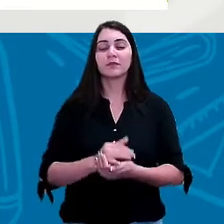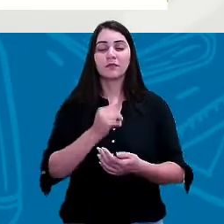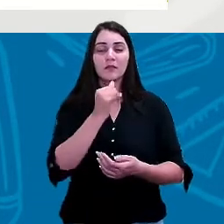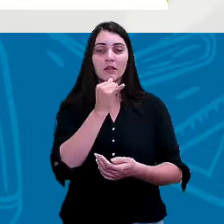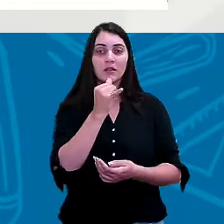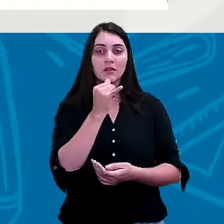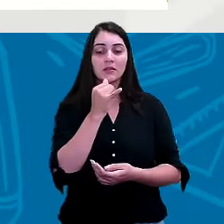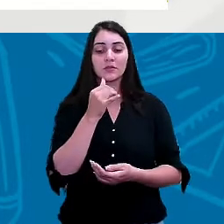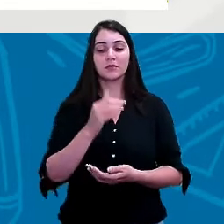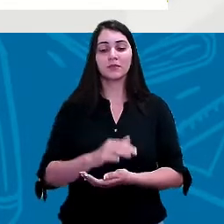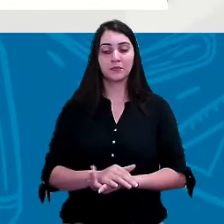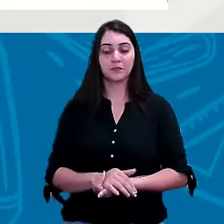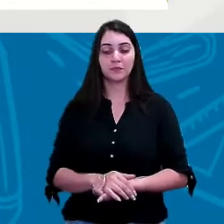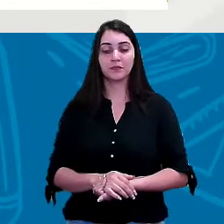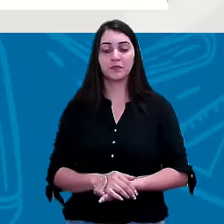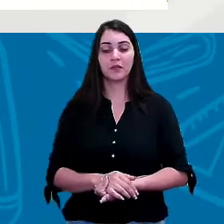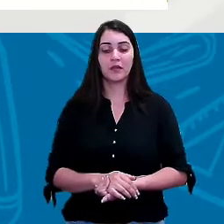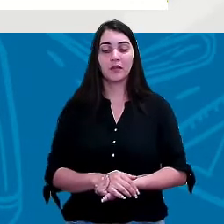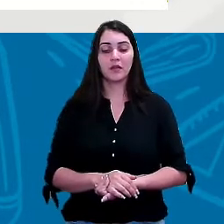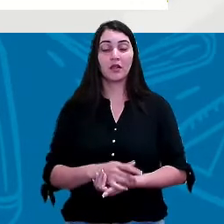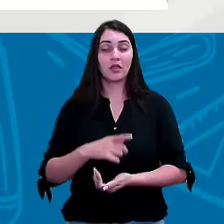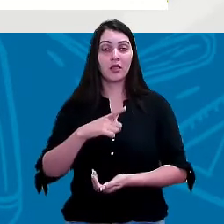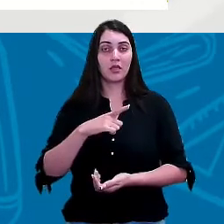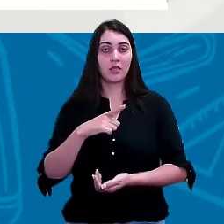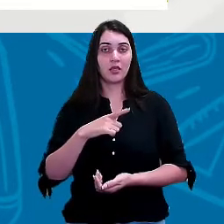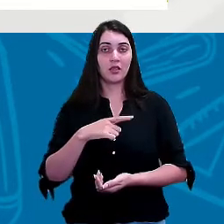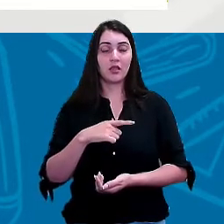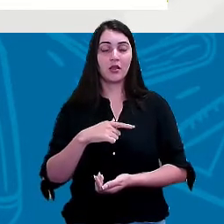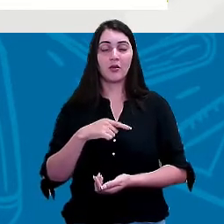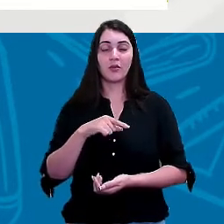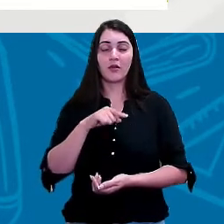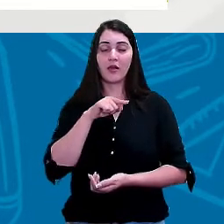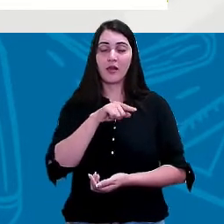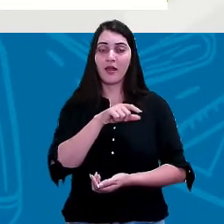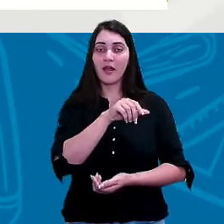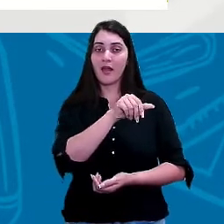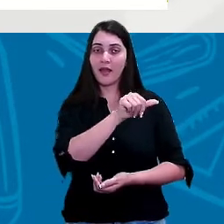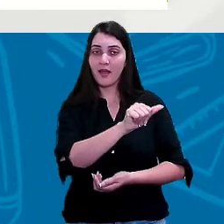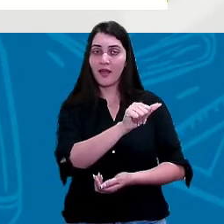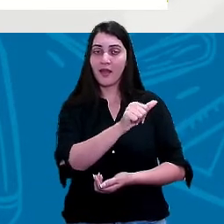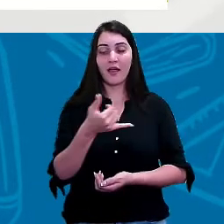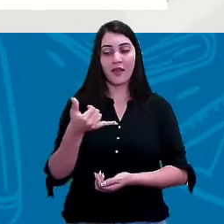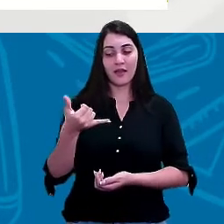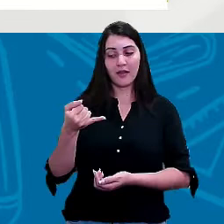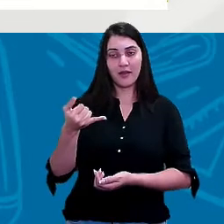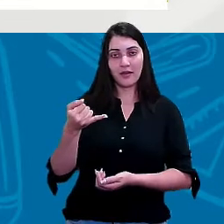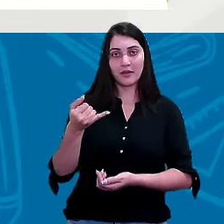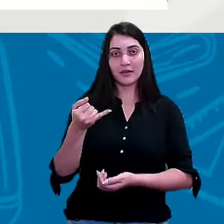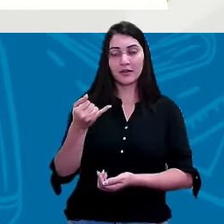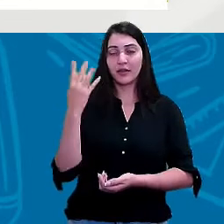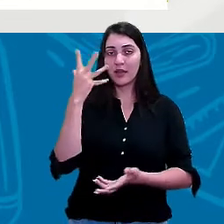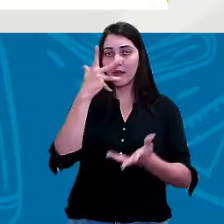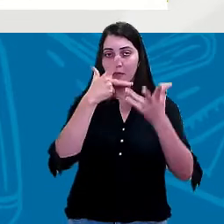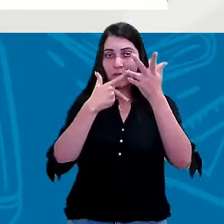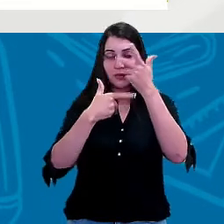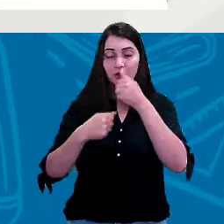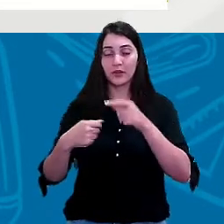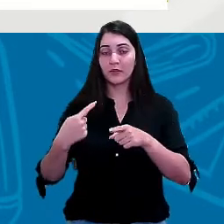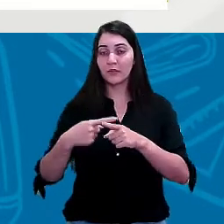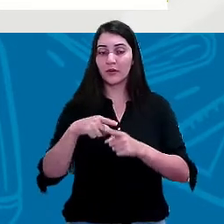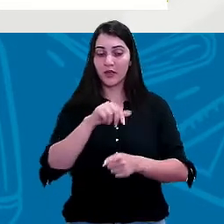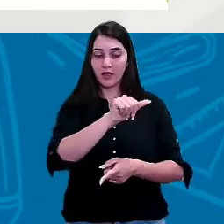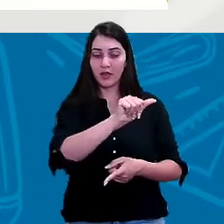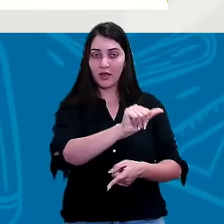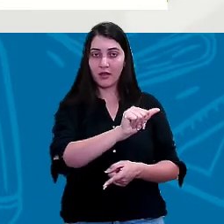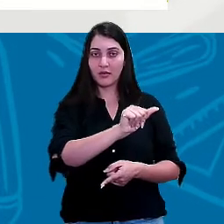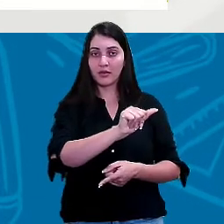Exemplos aqui, ó. Temos aqui a caneta é bonita, porque o a está combinando com quem?